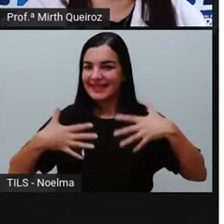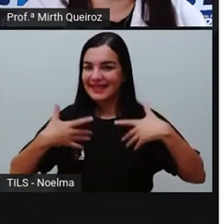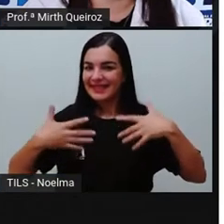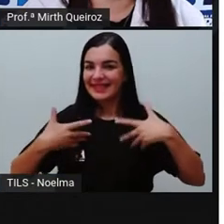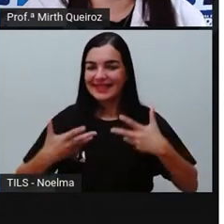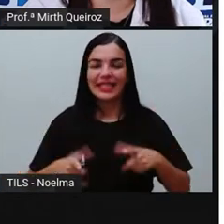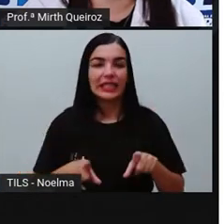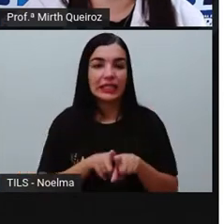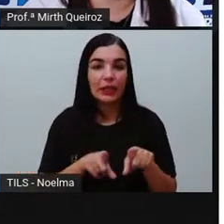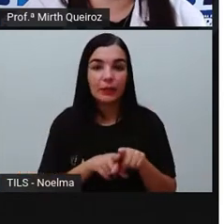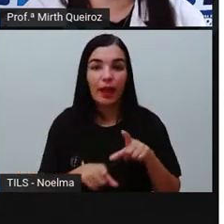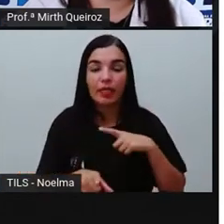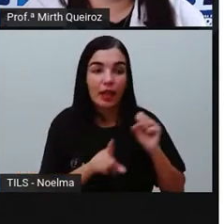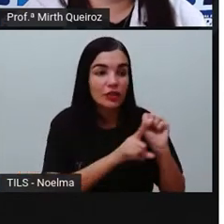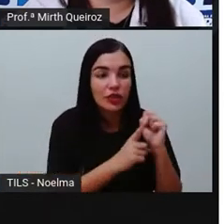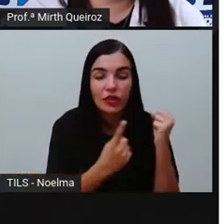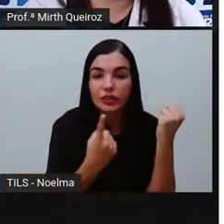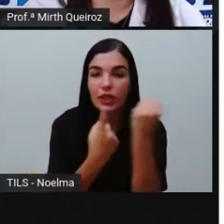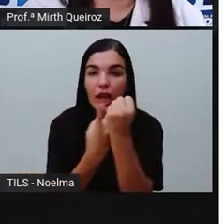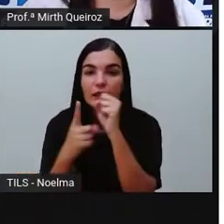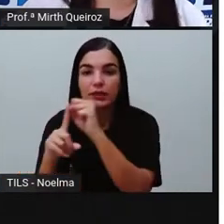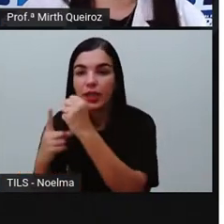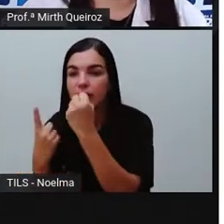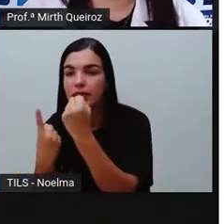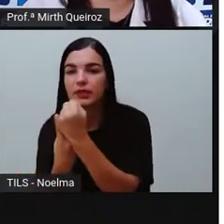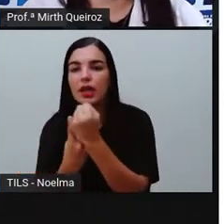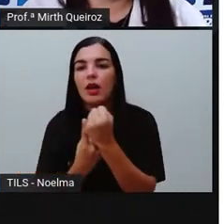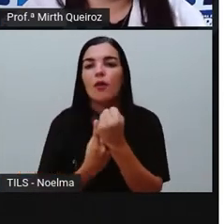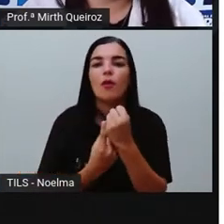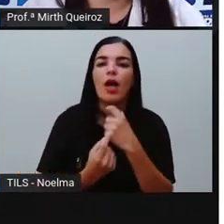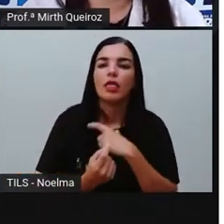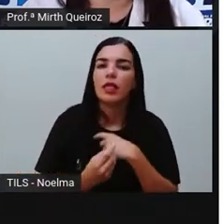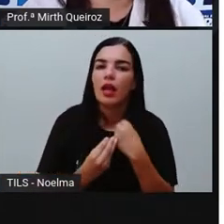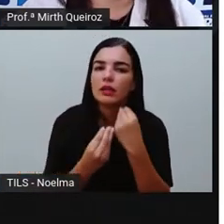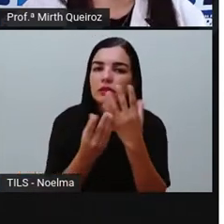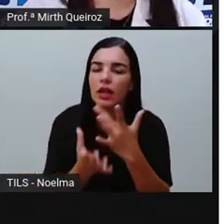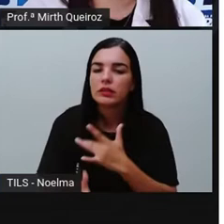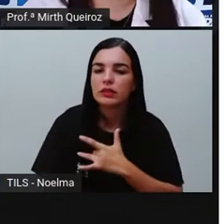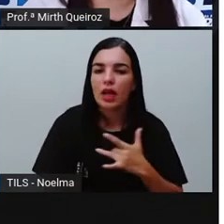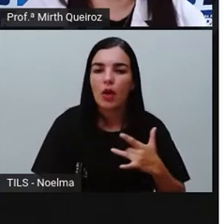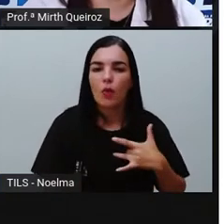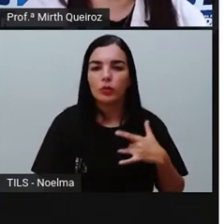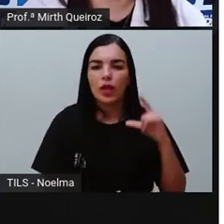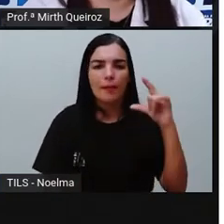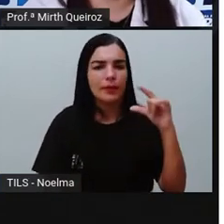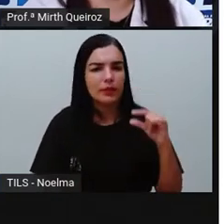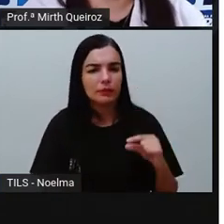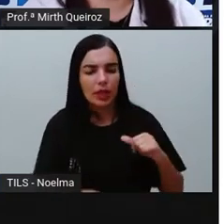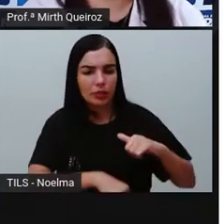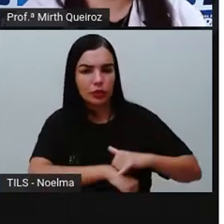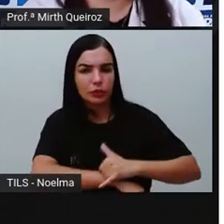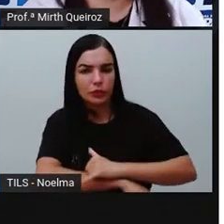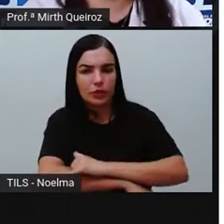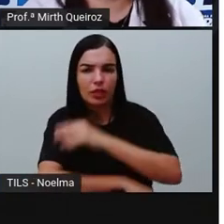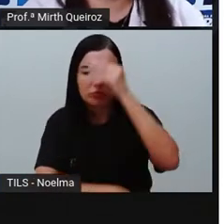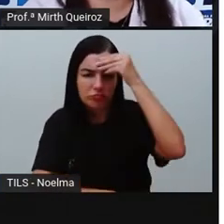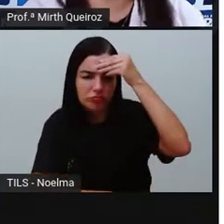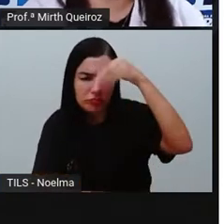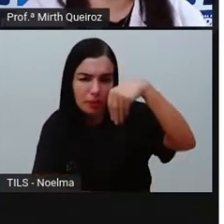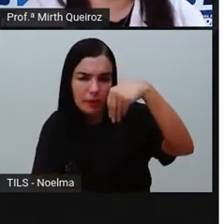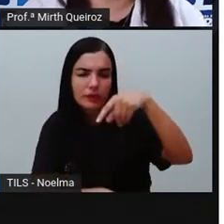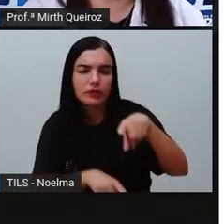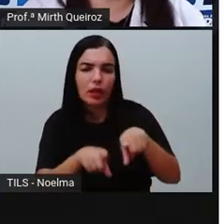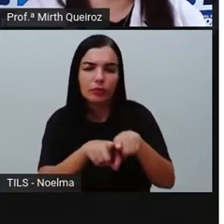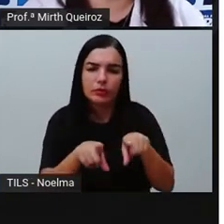atividades físicas se faz de forma coletiva, promove a saúde, minimiza a obesidade, a depressão, que é algo